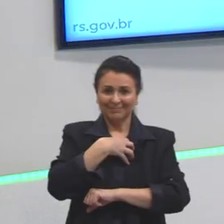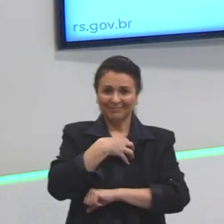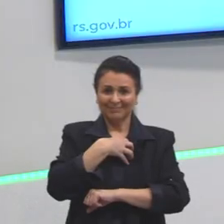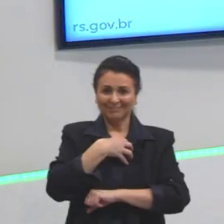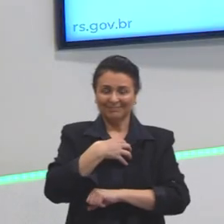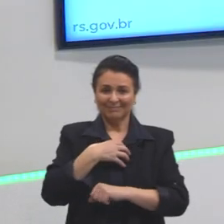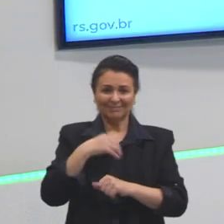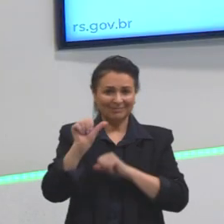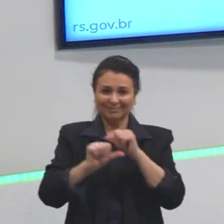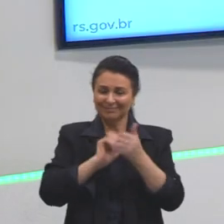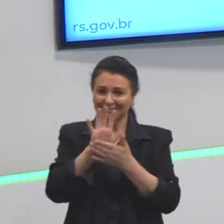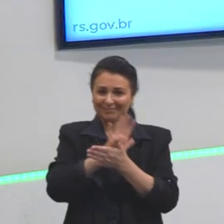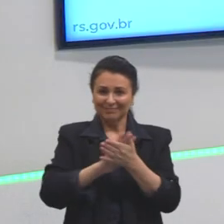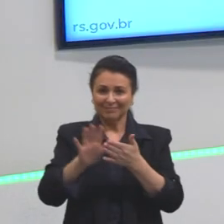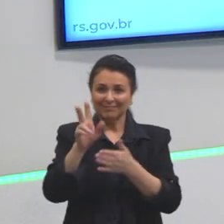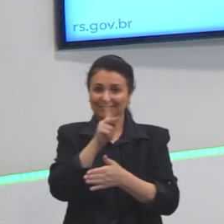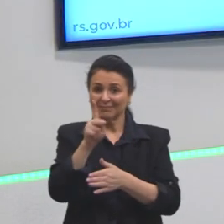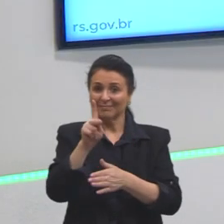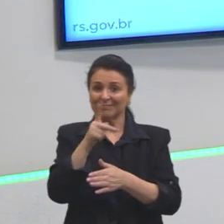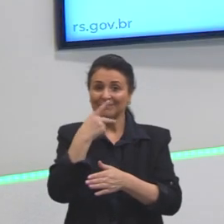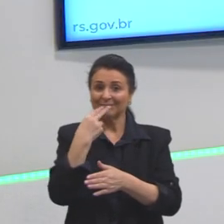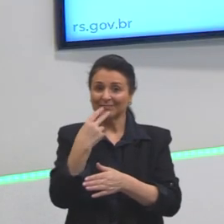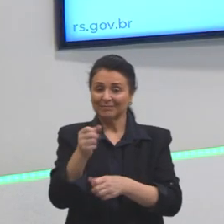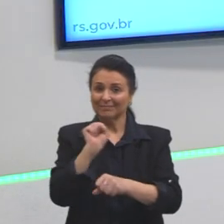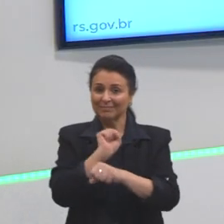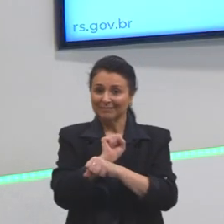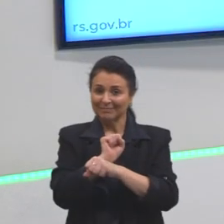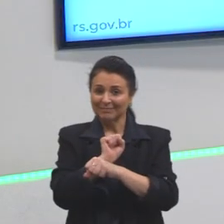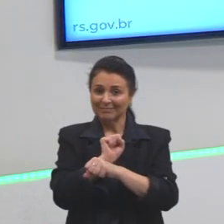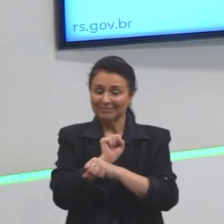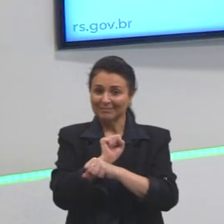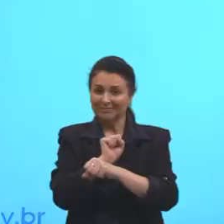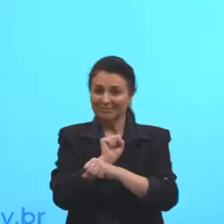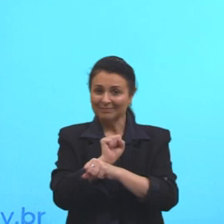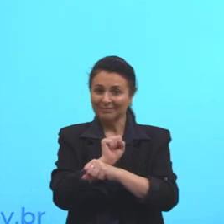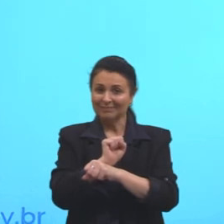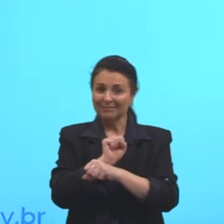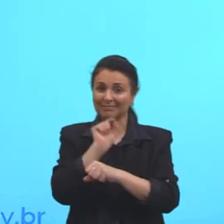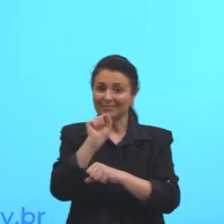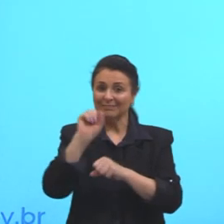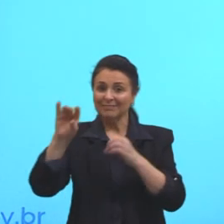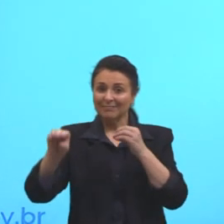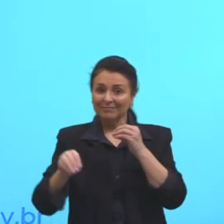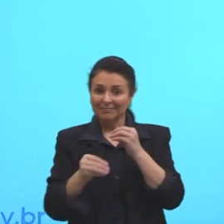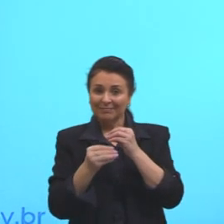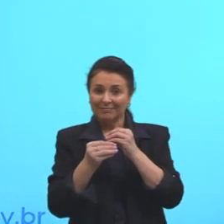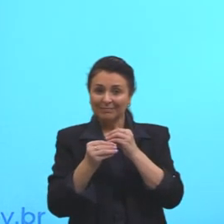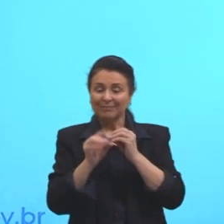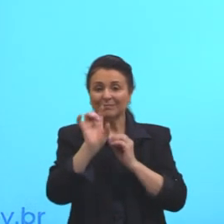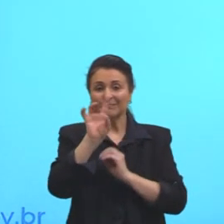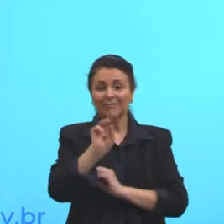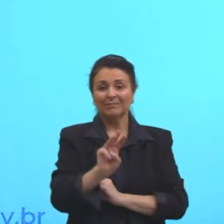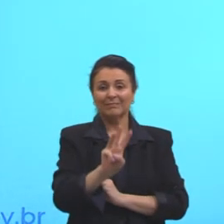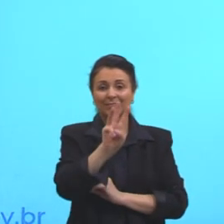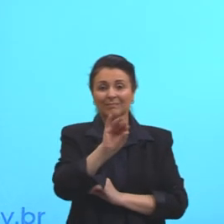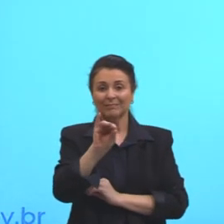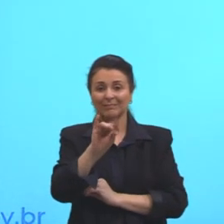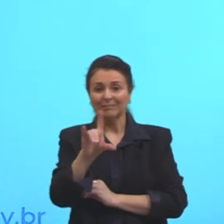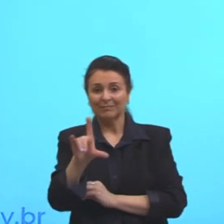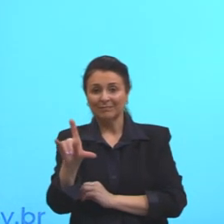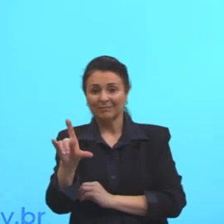neinha ai amenizem a não é que quem ganhou um eu na frente ó o bita ali